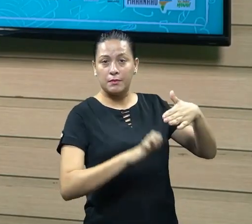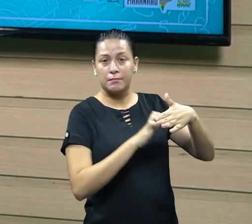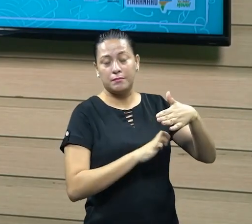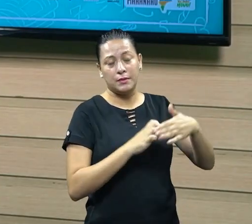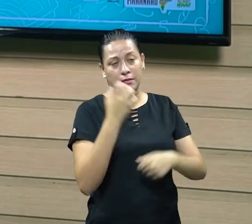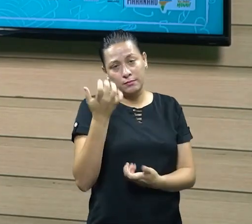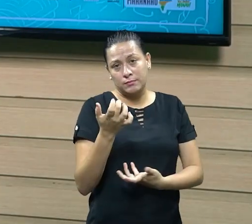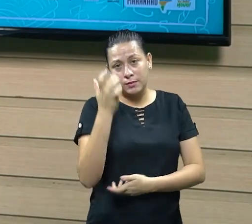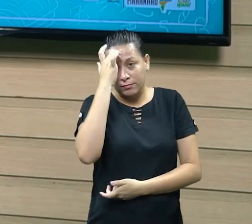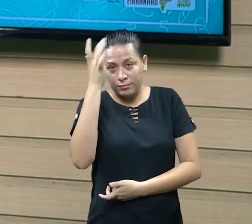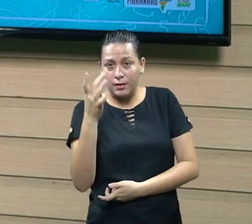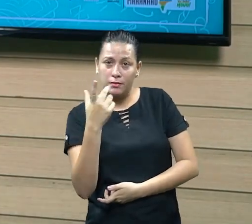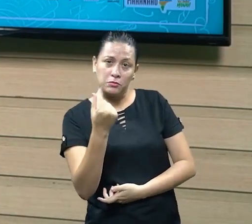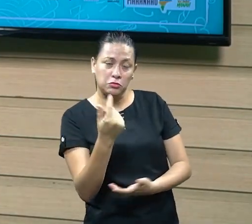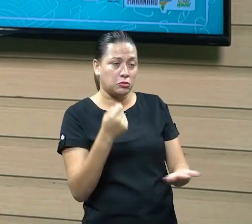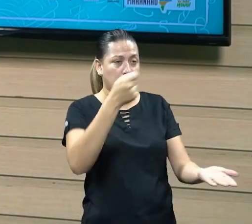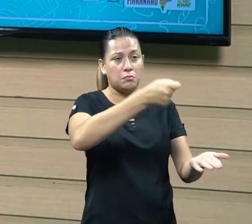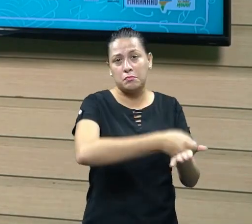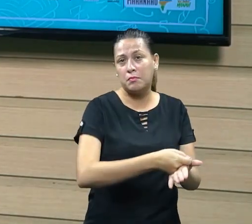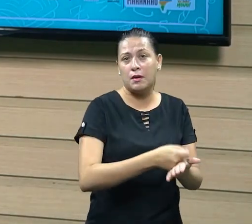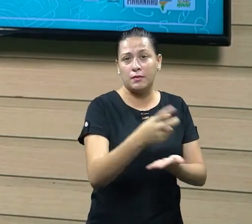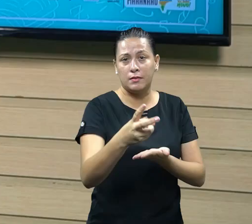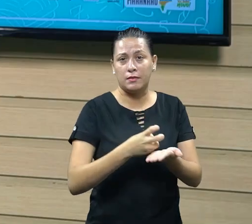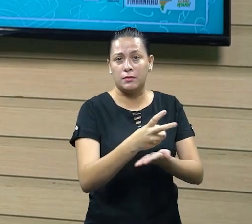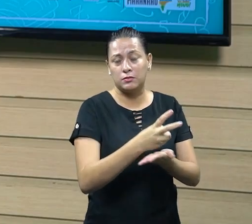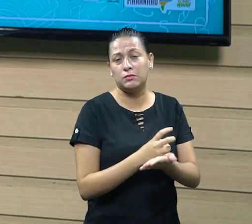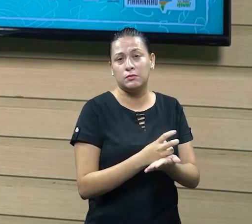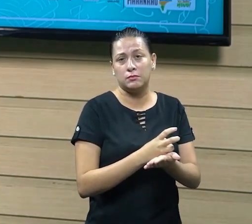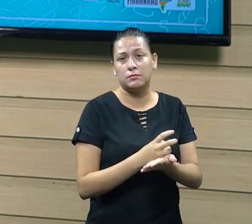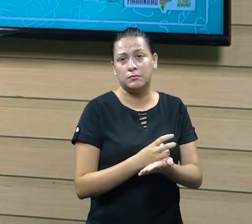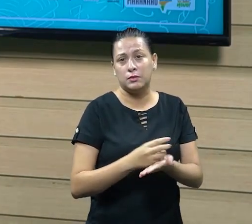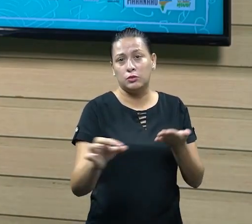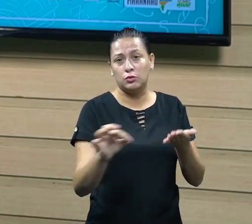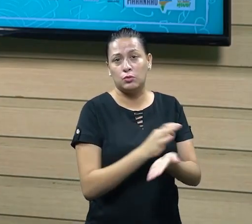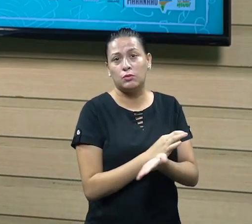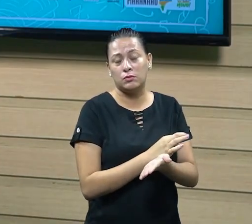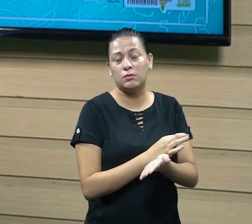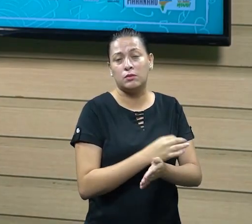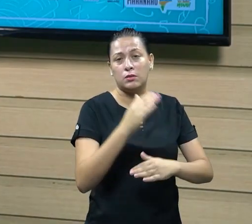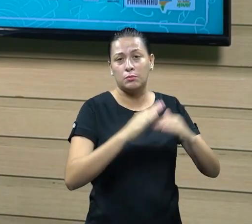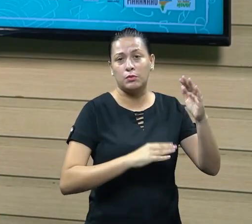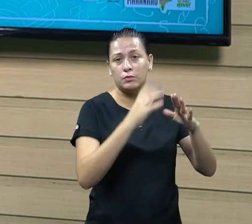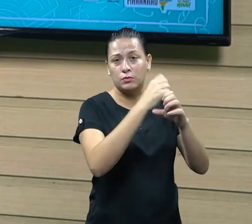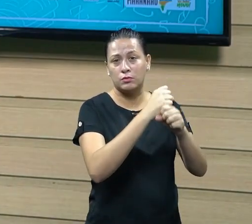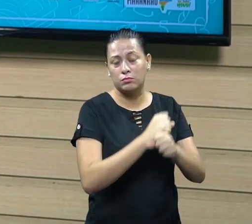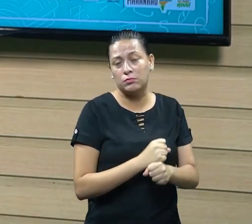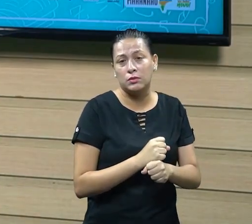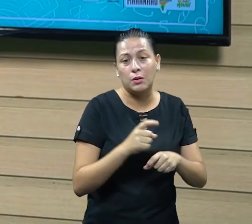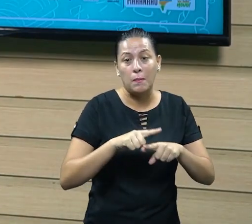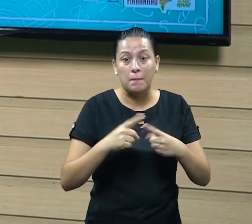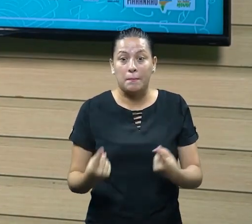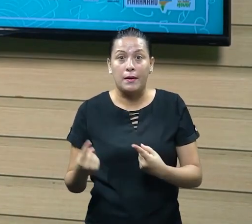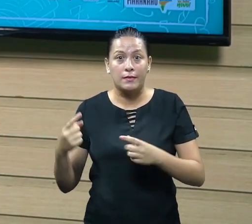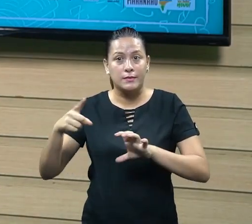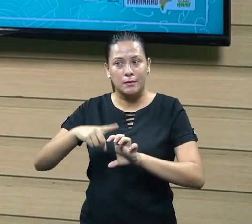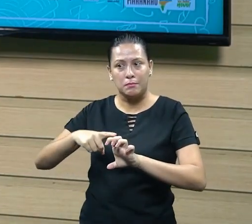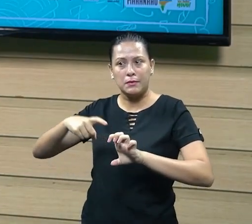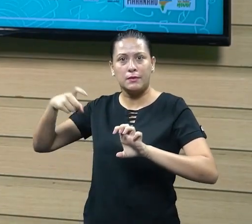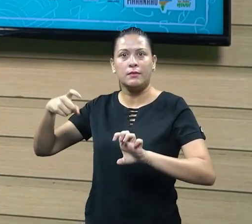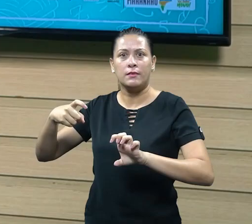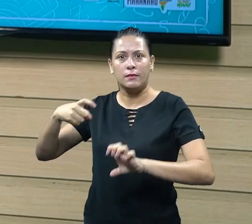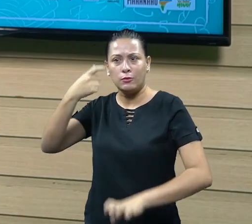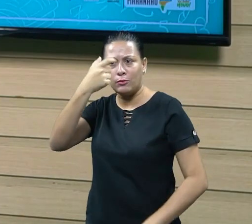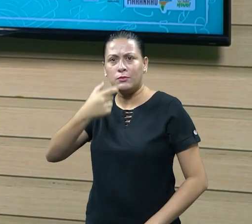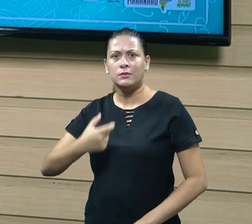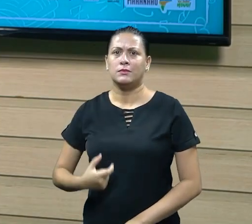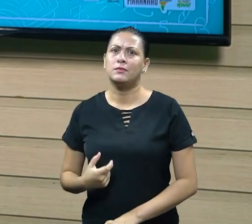paguei as taxas, contratei um contador, sou empresário. Agora, ser empreendedor é diferente. Eu tenho que inovar, criar,